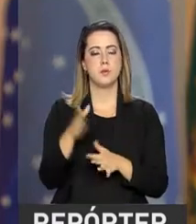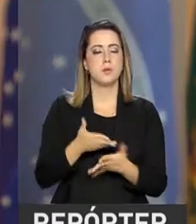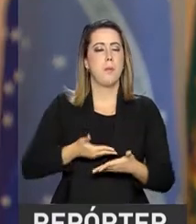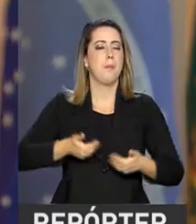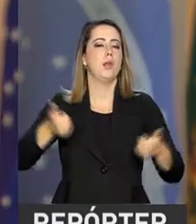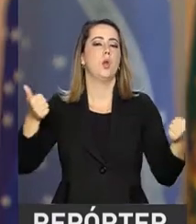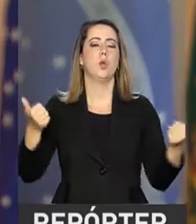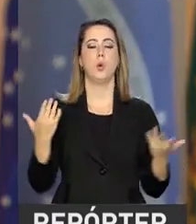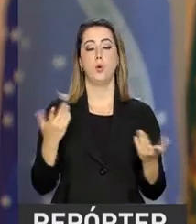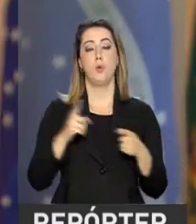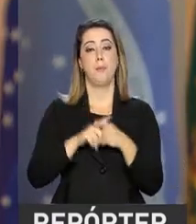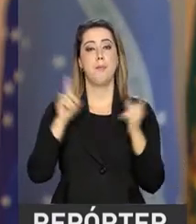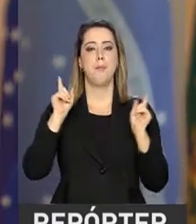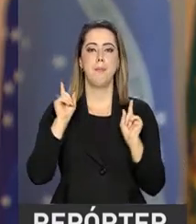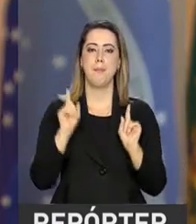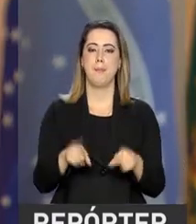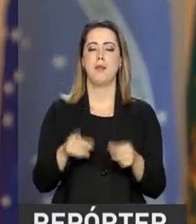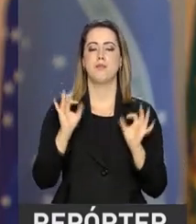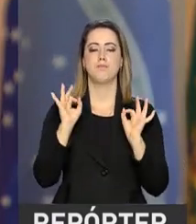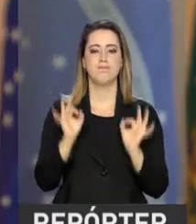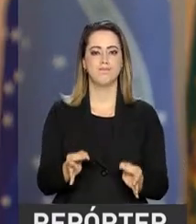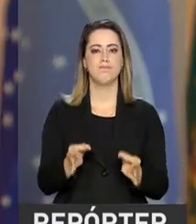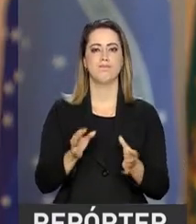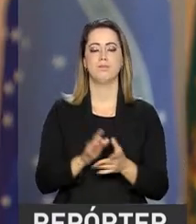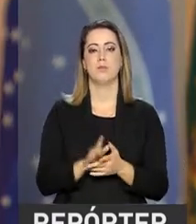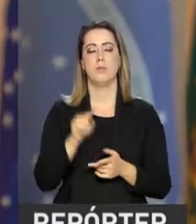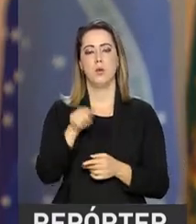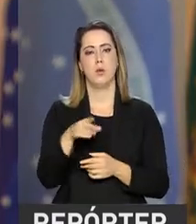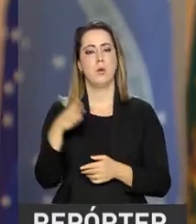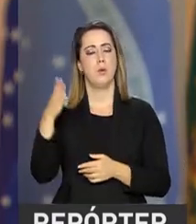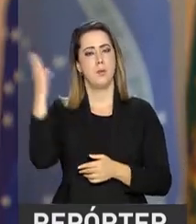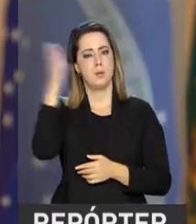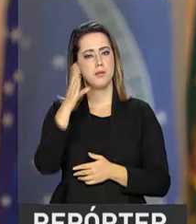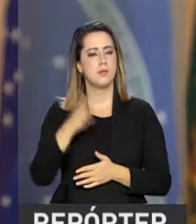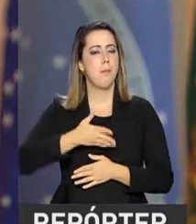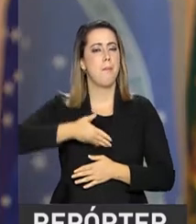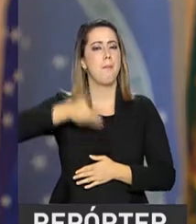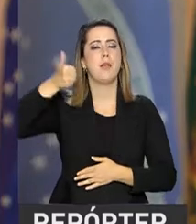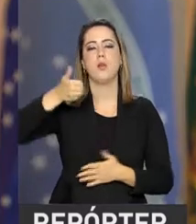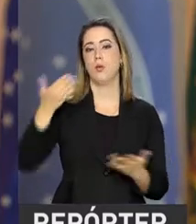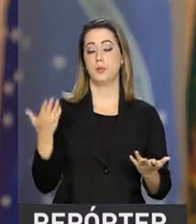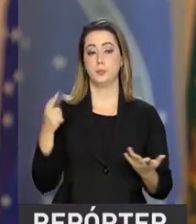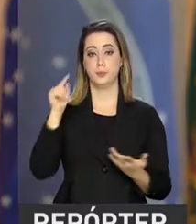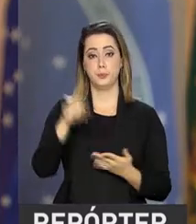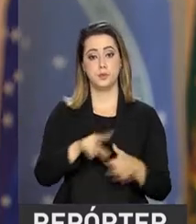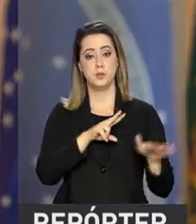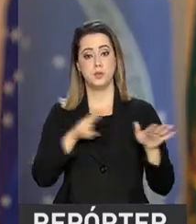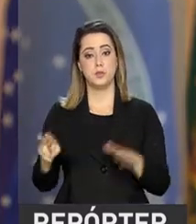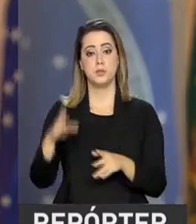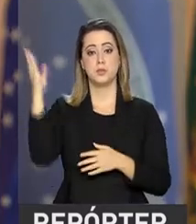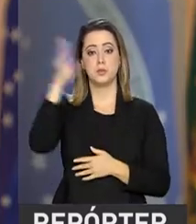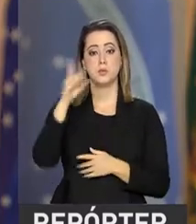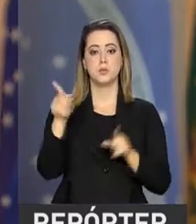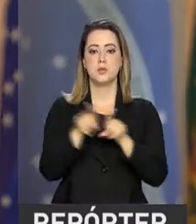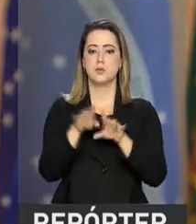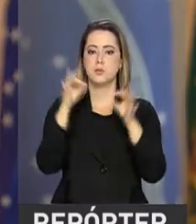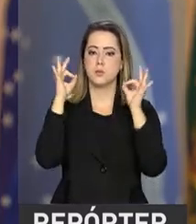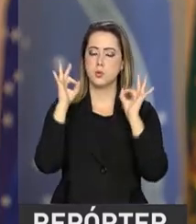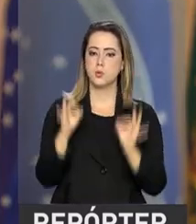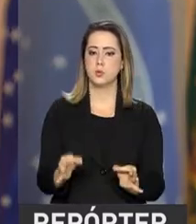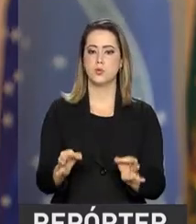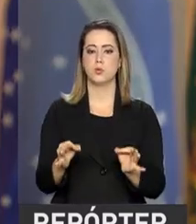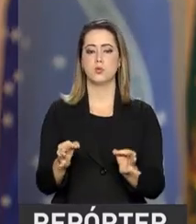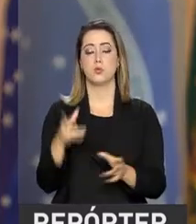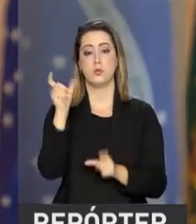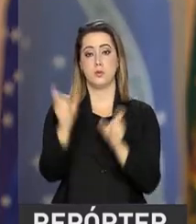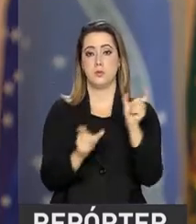mais lógico e mais eficiente mas não ficou melhor essa semana o brasil também ficou mais justo os